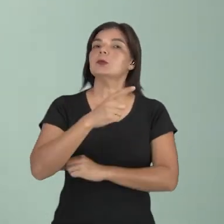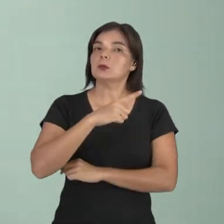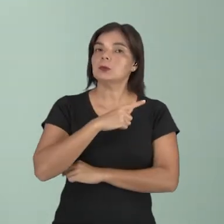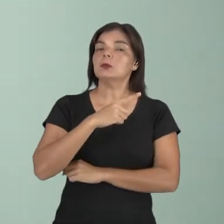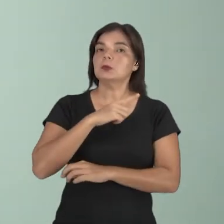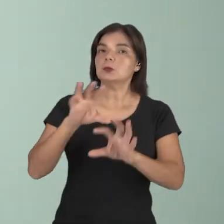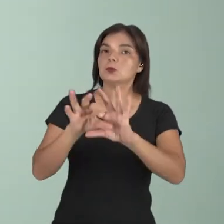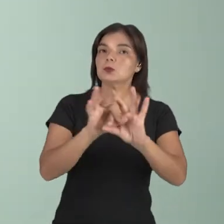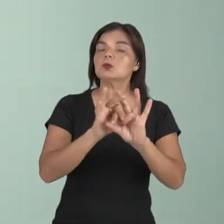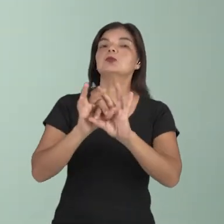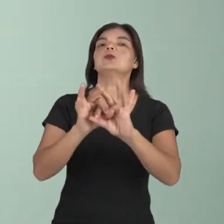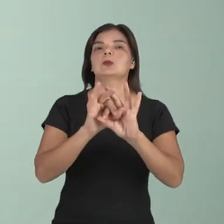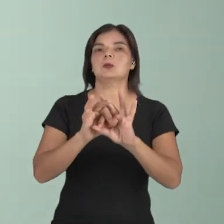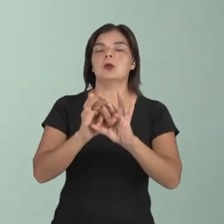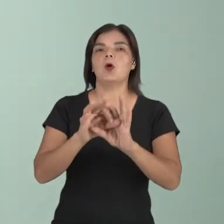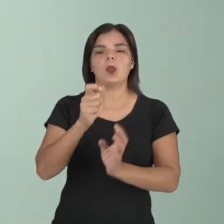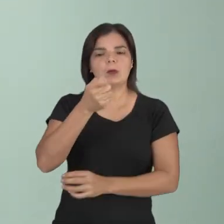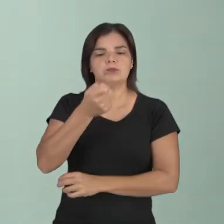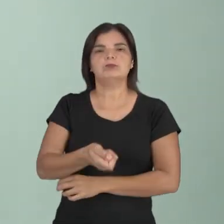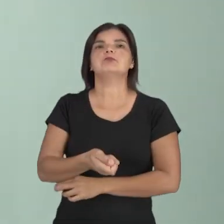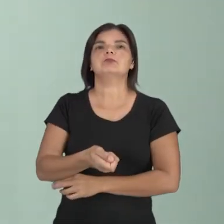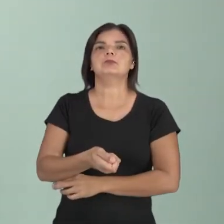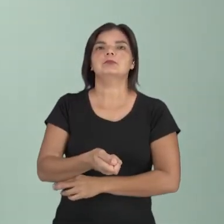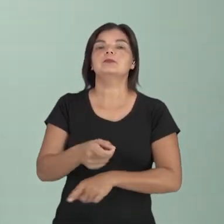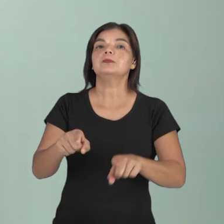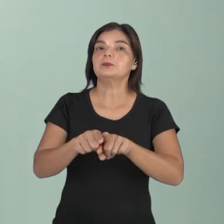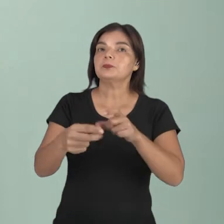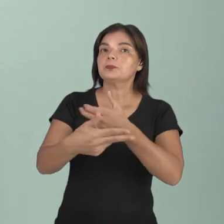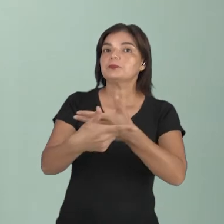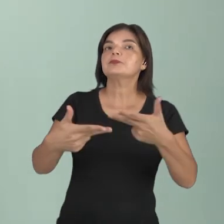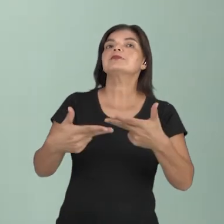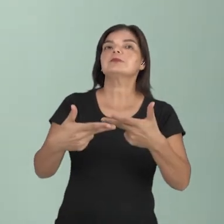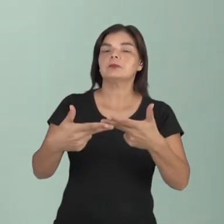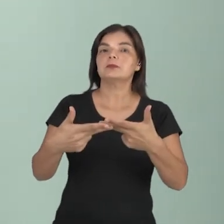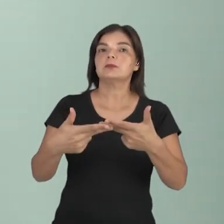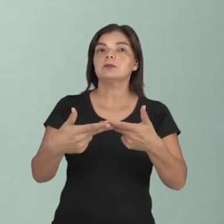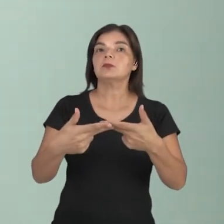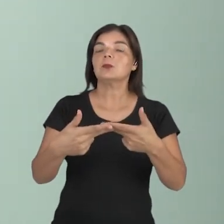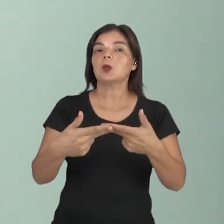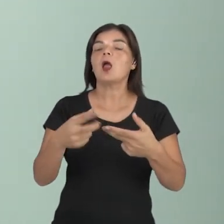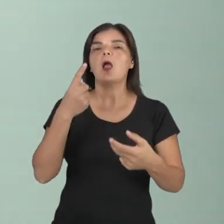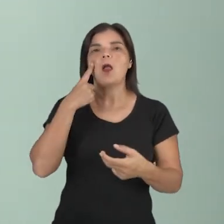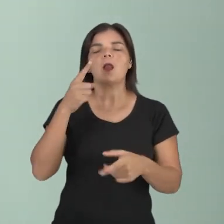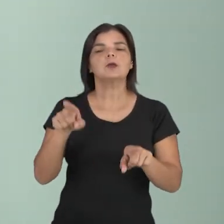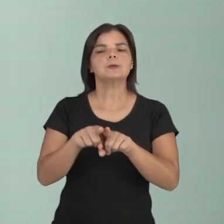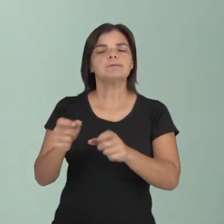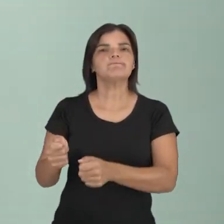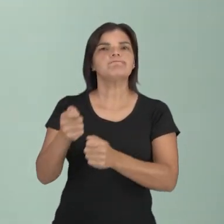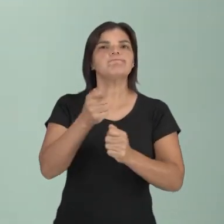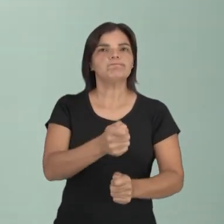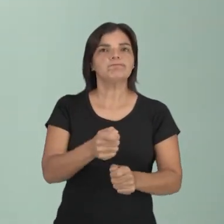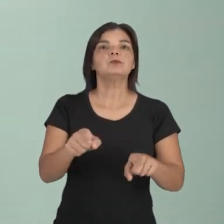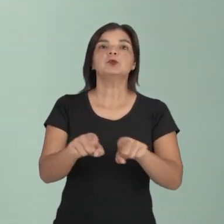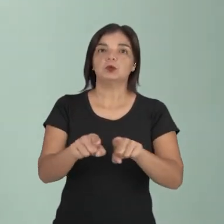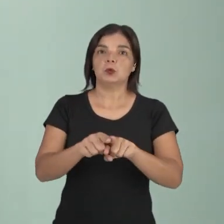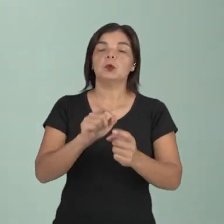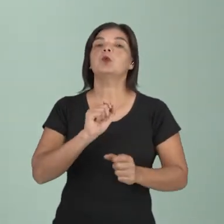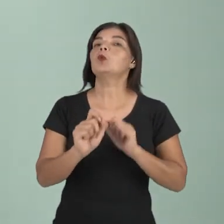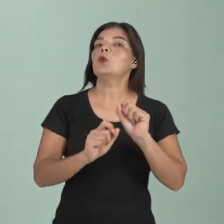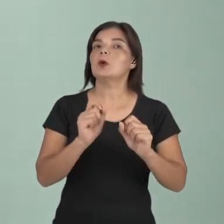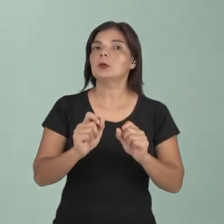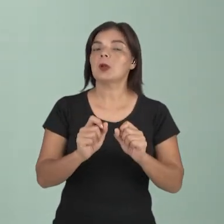são alicerçadas na dominação. As situações, elas nos colocam em uma situação